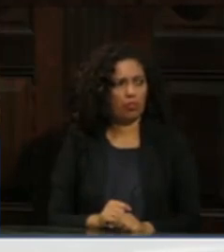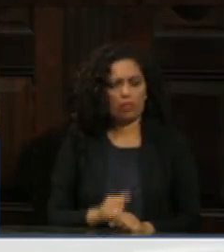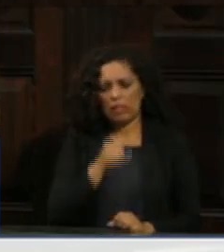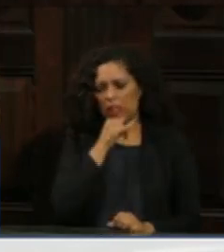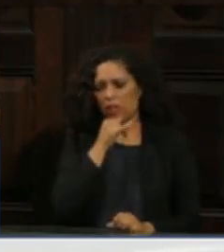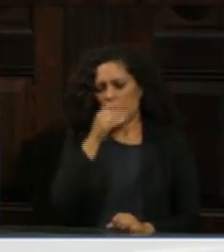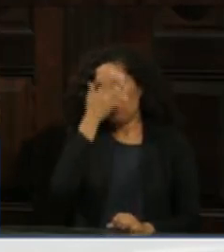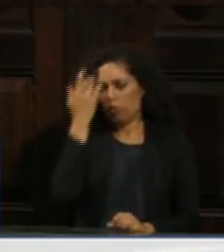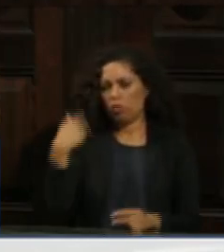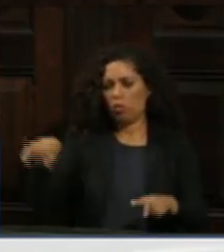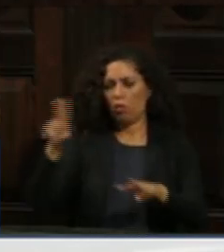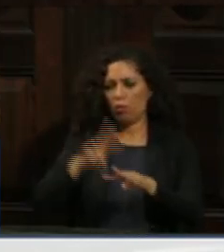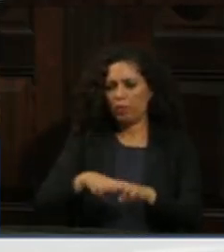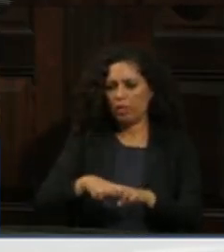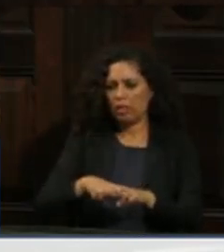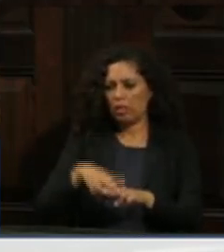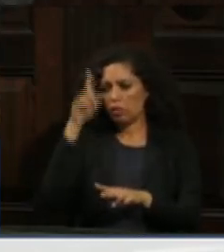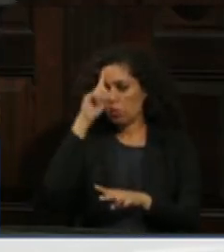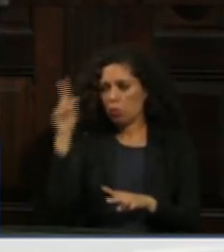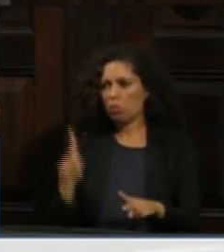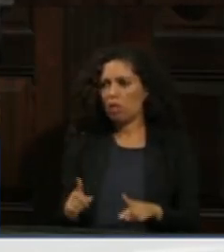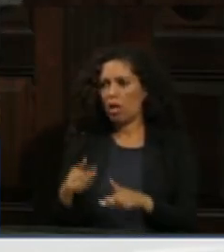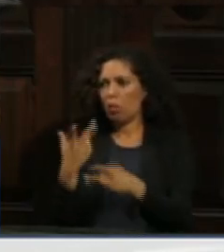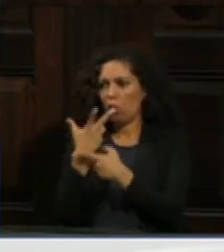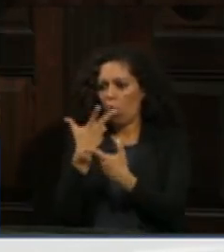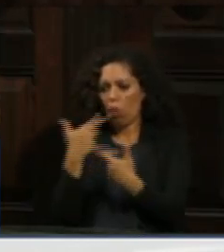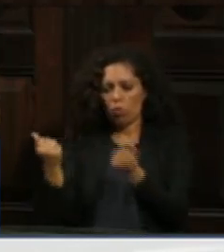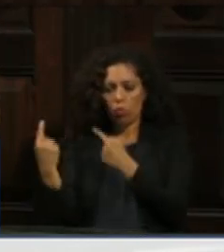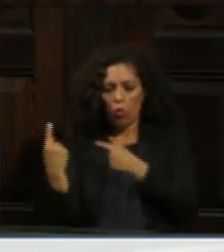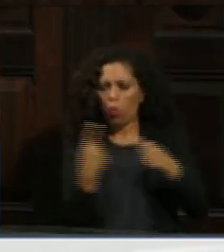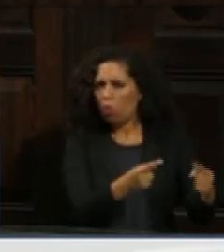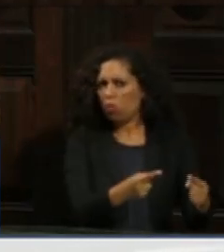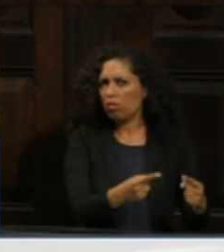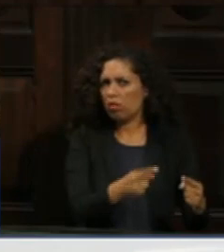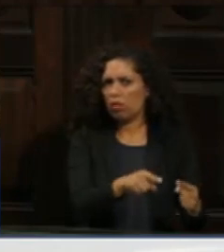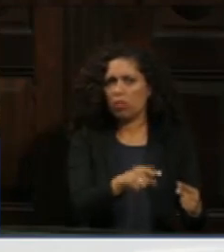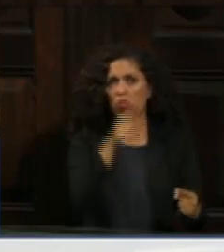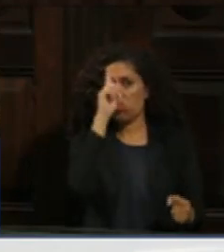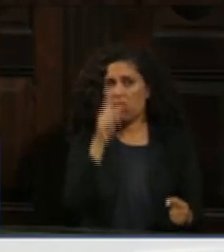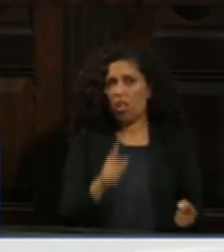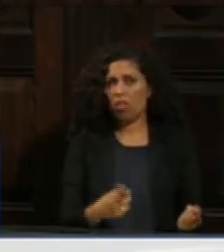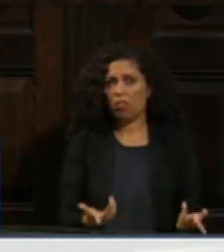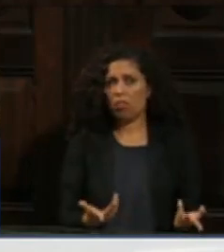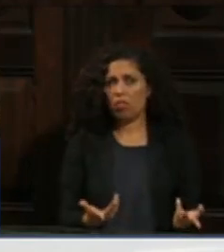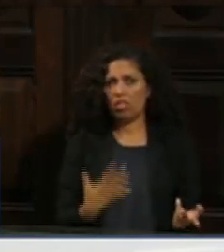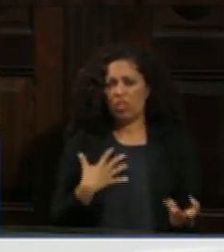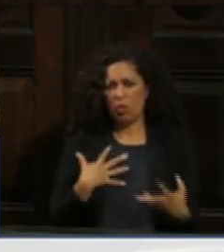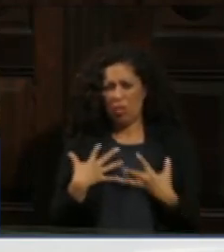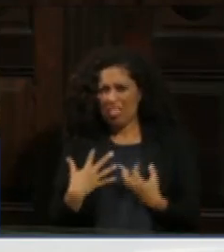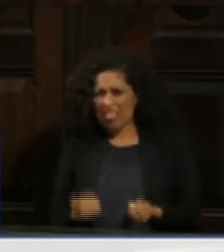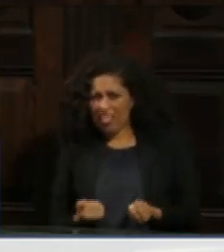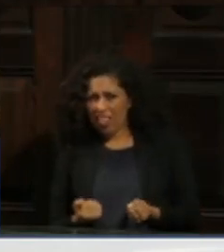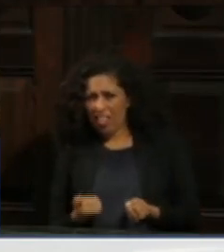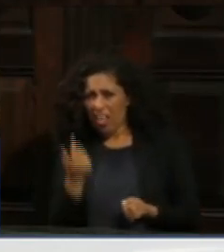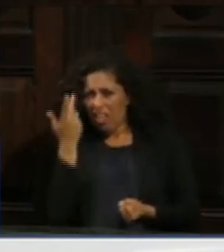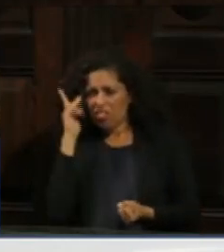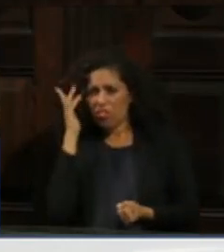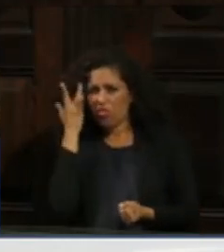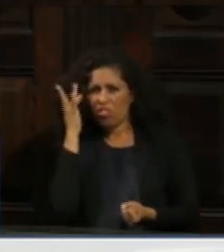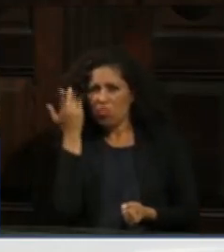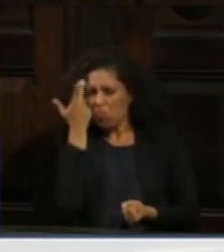quero enfatizar como que isso corrobora, né, a lógica de uma